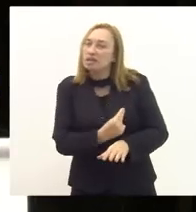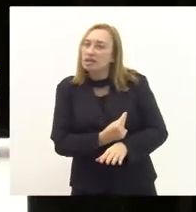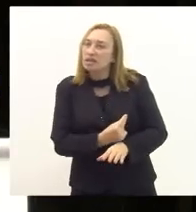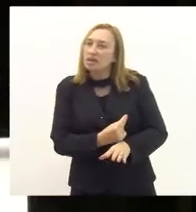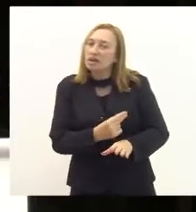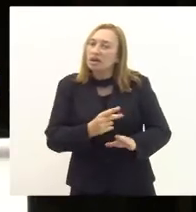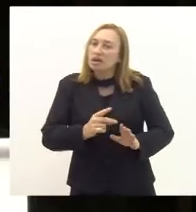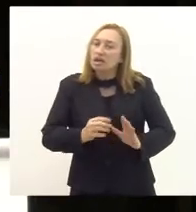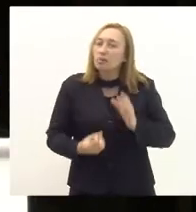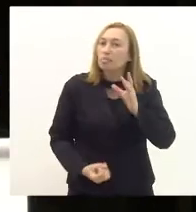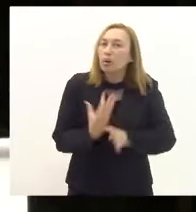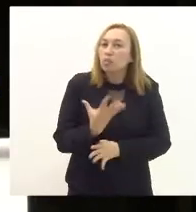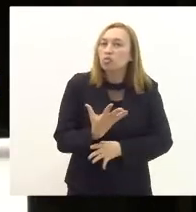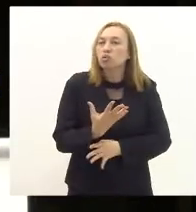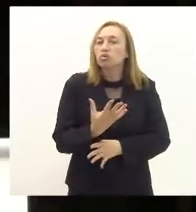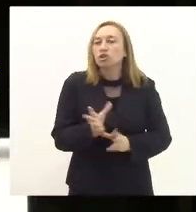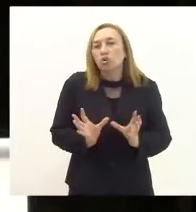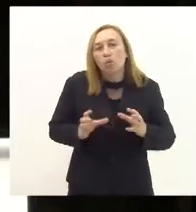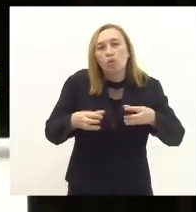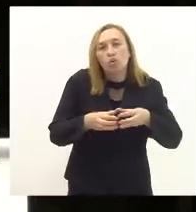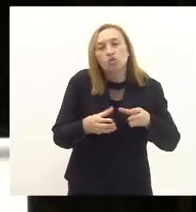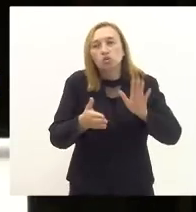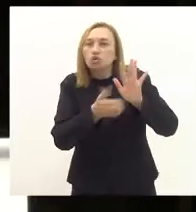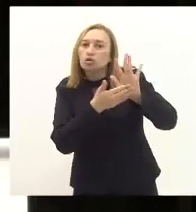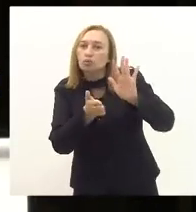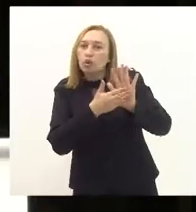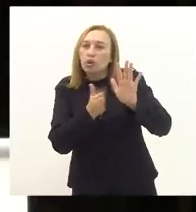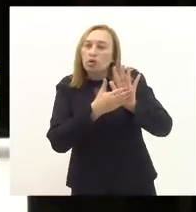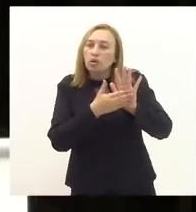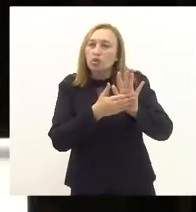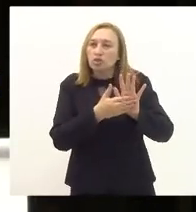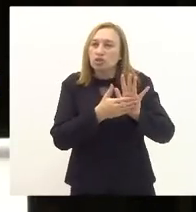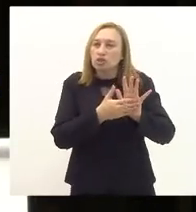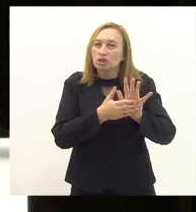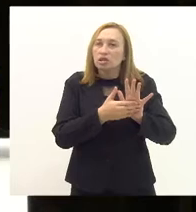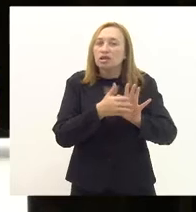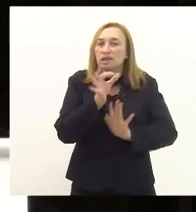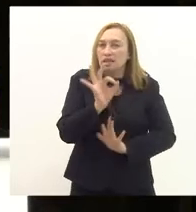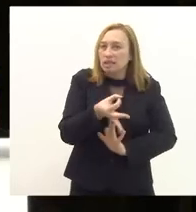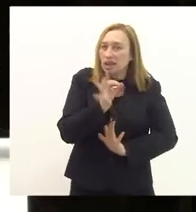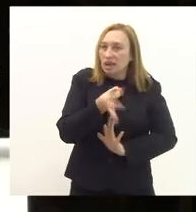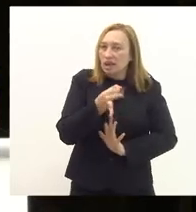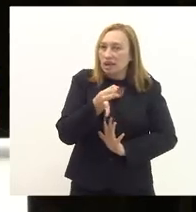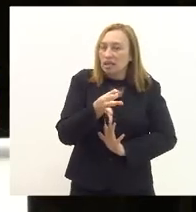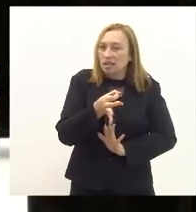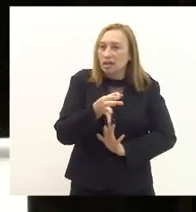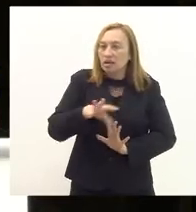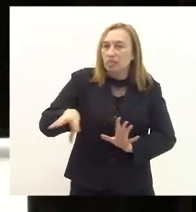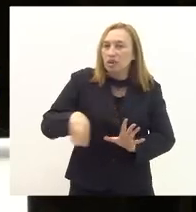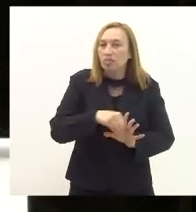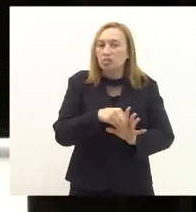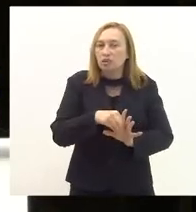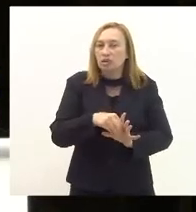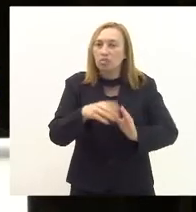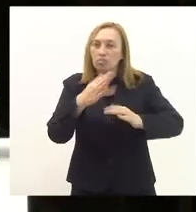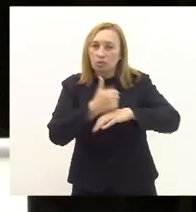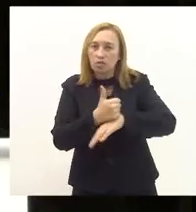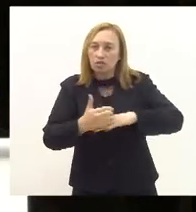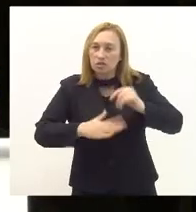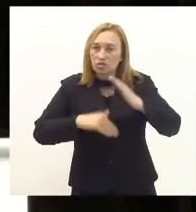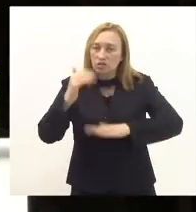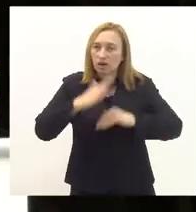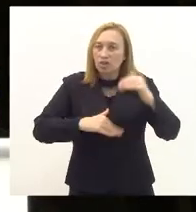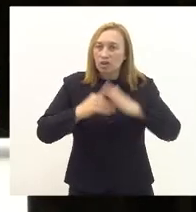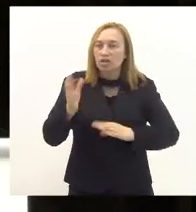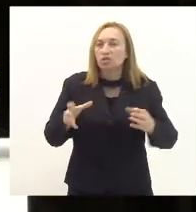e produza um conjunto de propostas, de programas efetivo para a inclusão profissional da